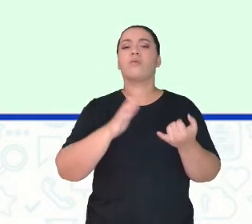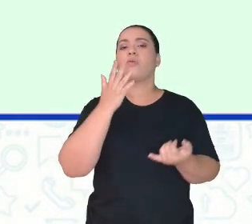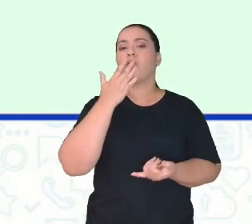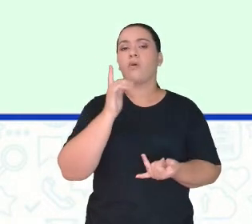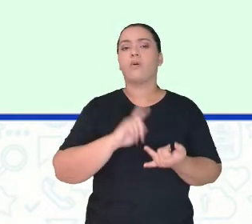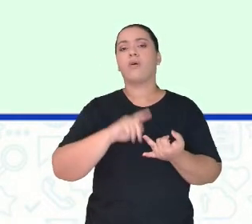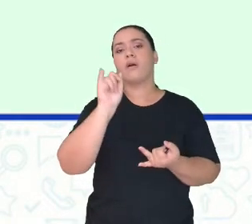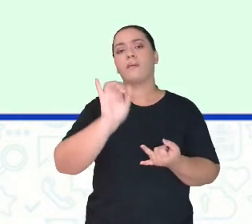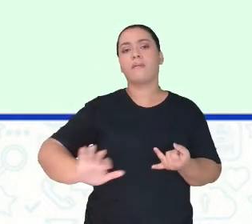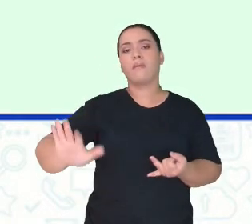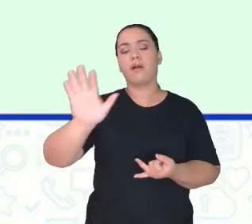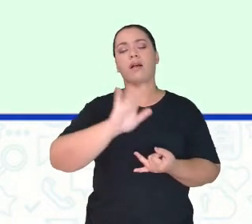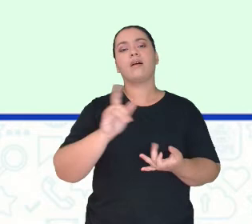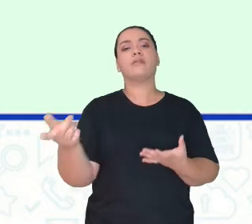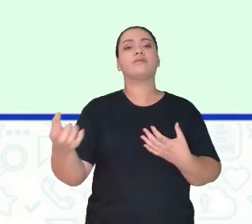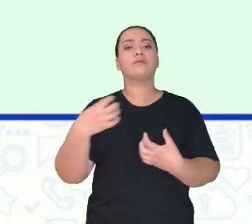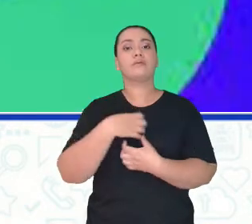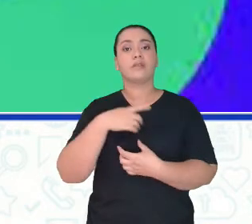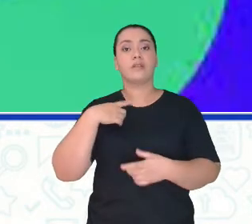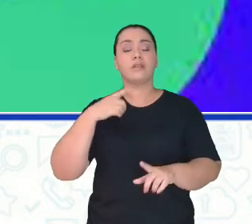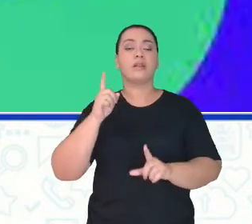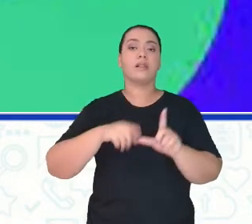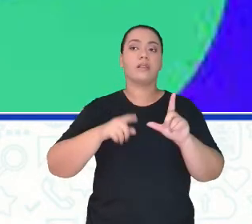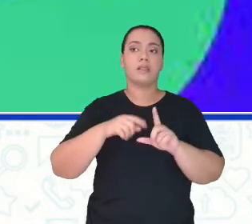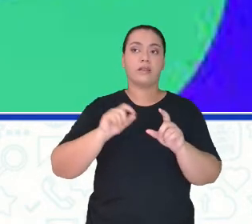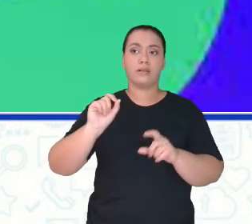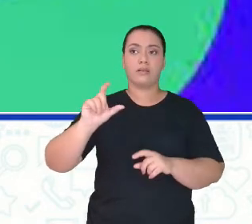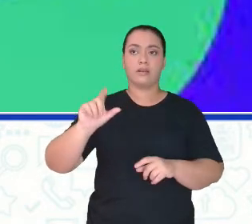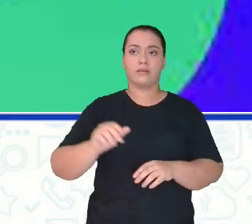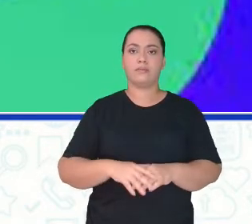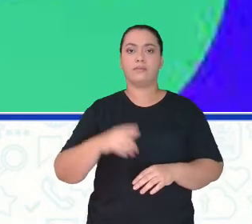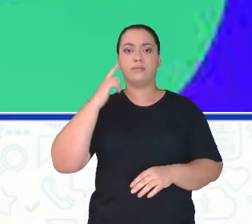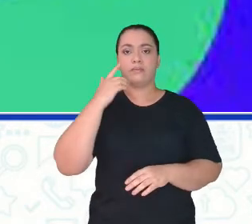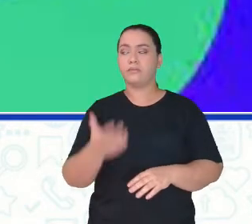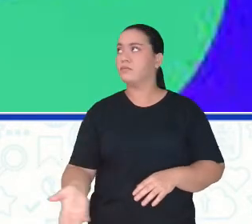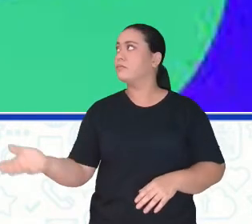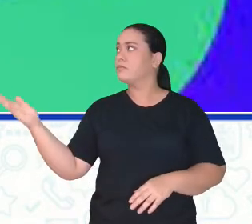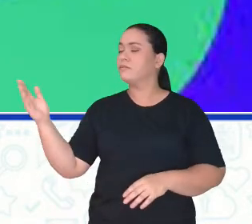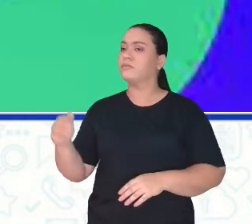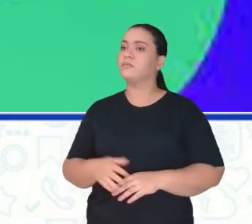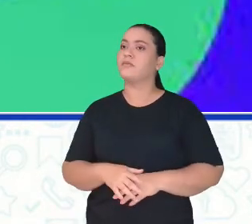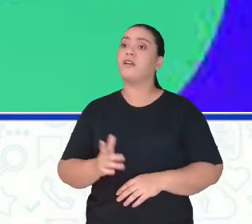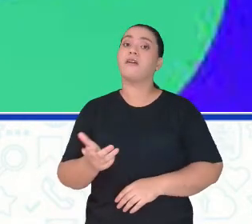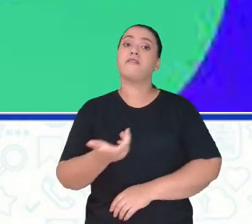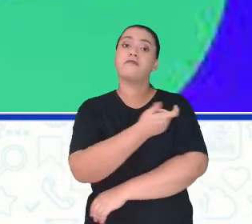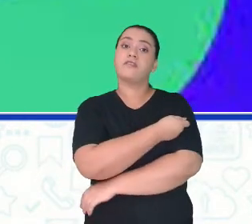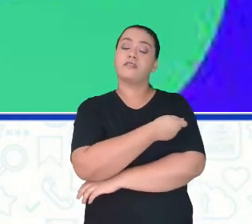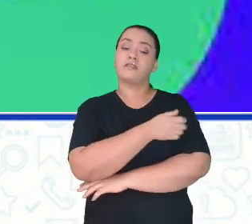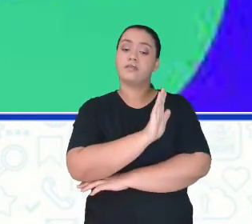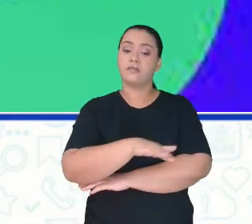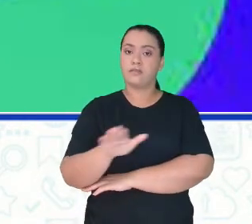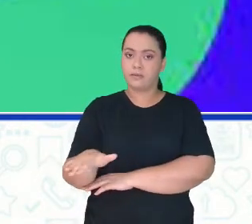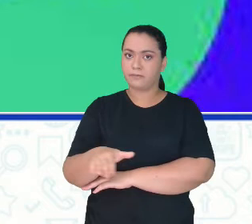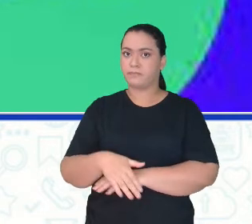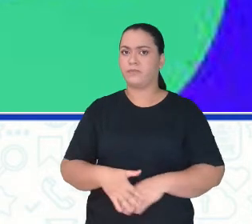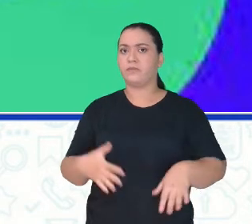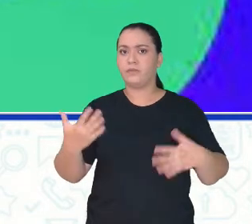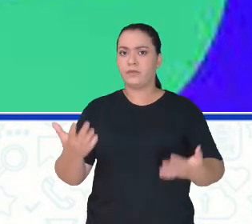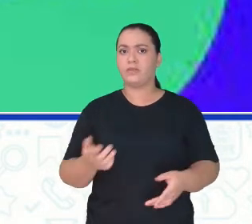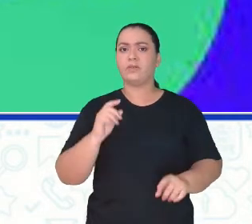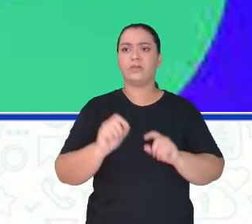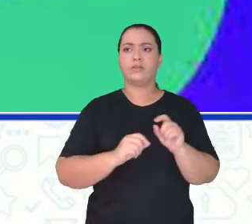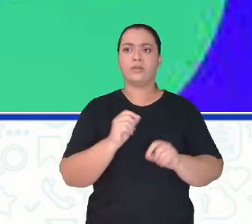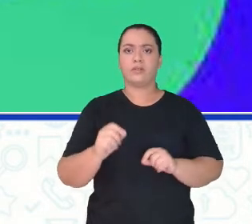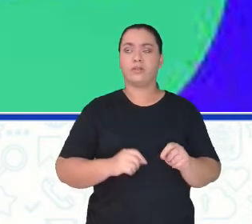as imagens, o formato e o tamanho da escrita. Ó, aqui a gente tem vacinação de crianças. Então, olha, a gente vê o quê?